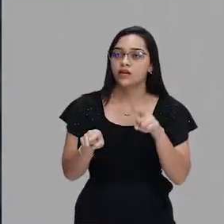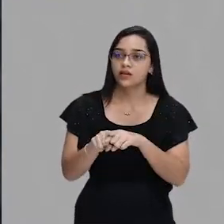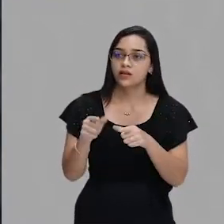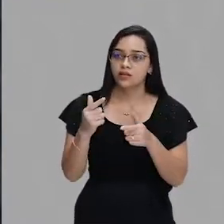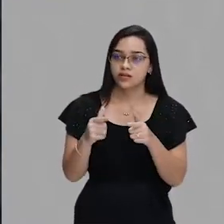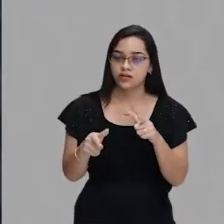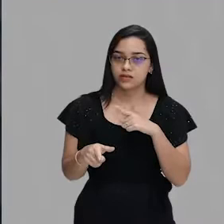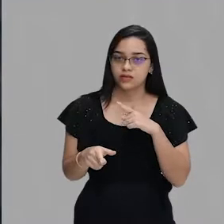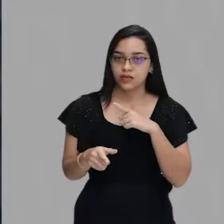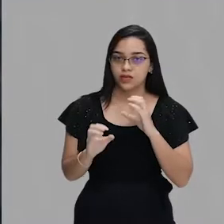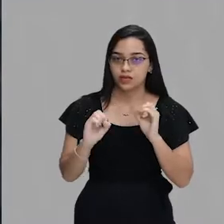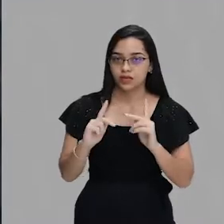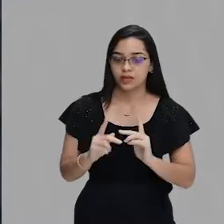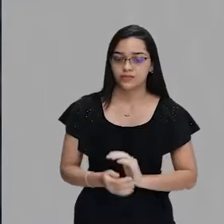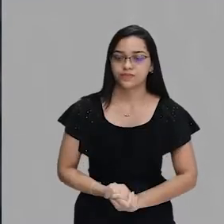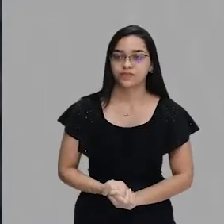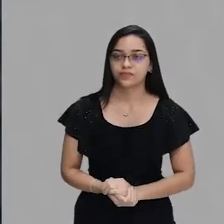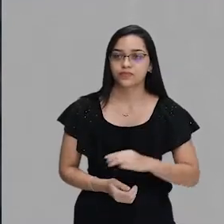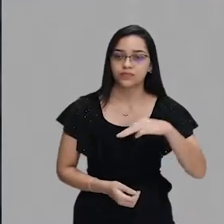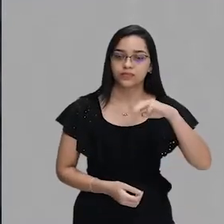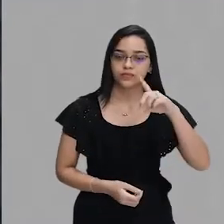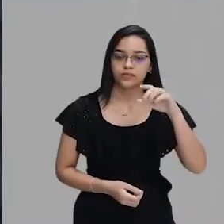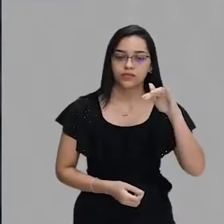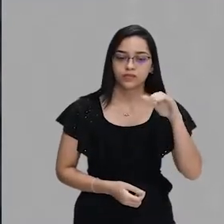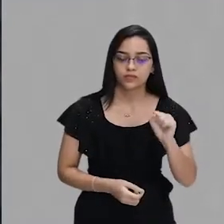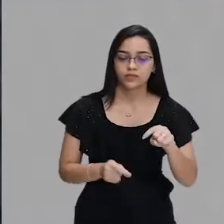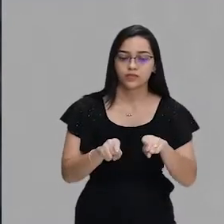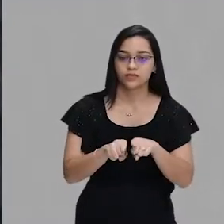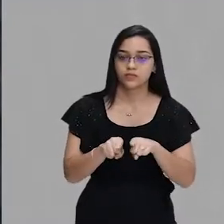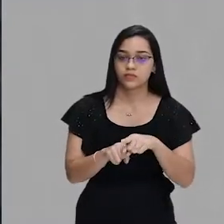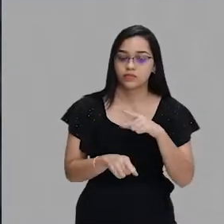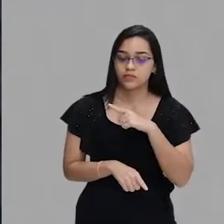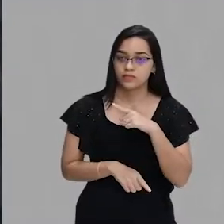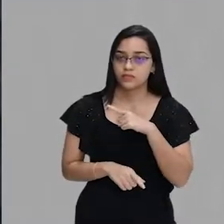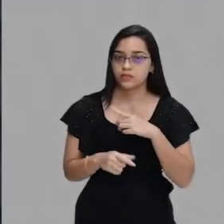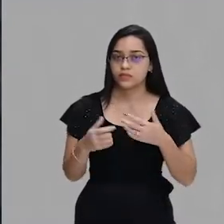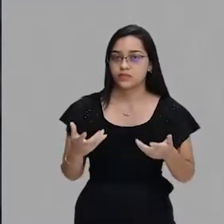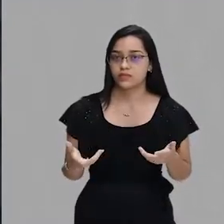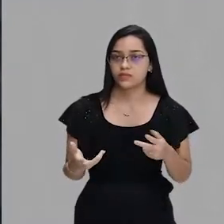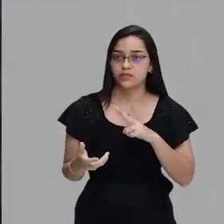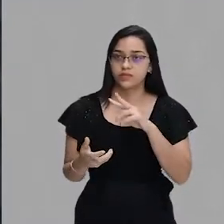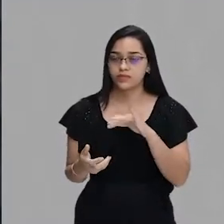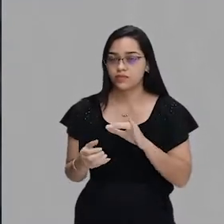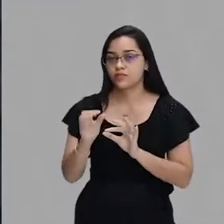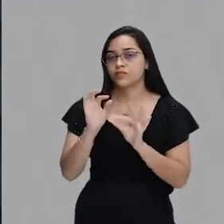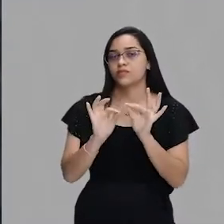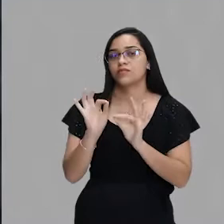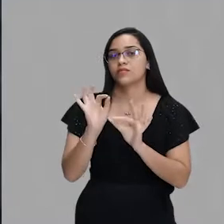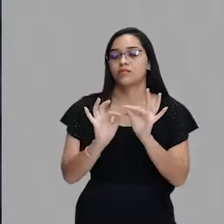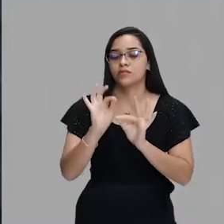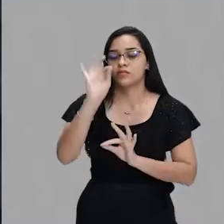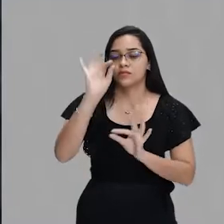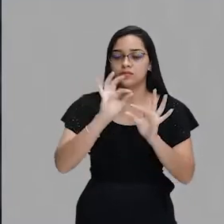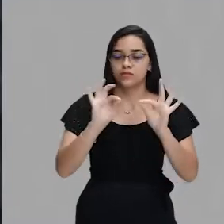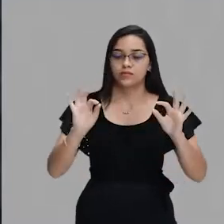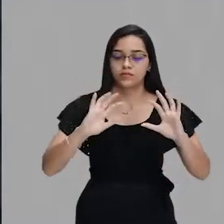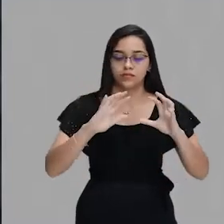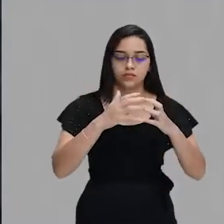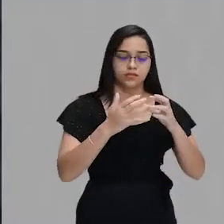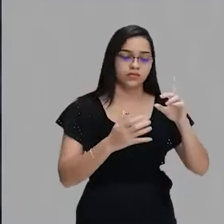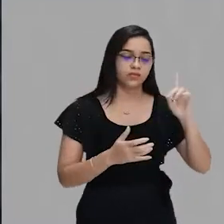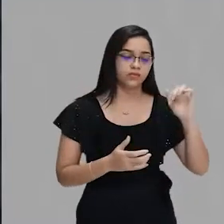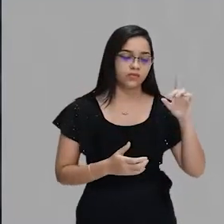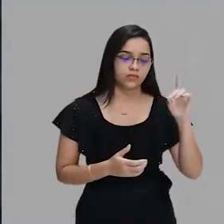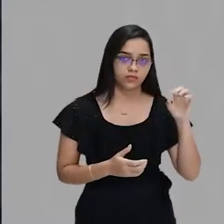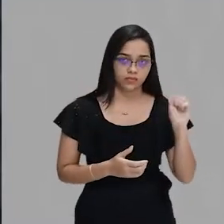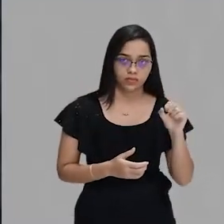a resolução de problemas, tá? Medidas de dispersão são aquelas medidas que vão medir se um conjunto de dados